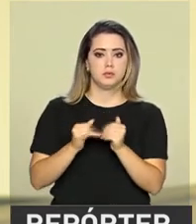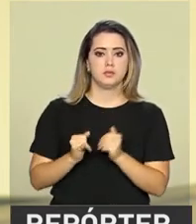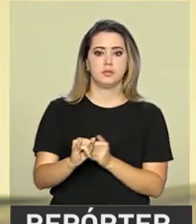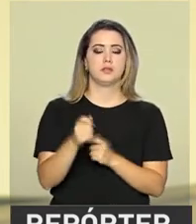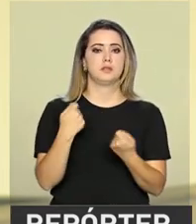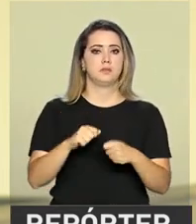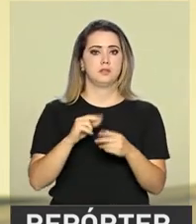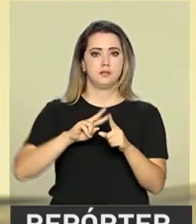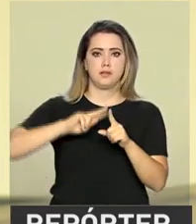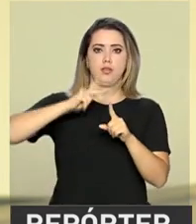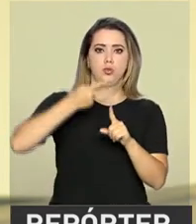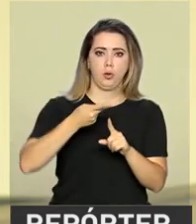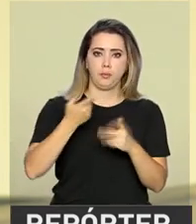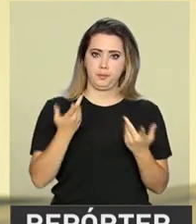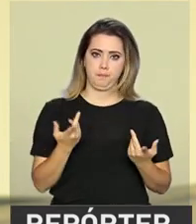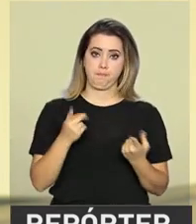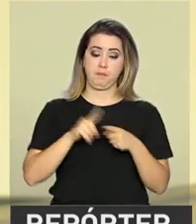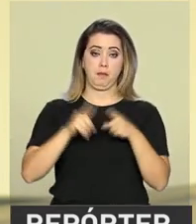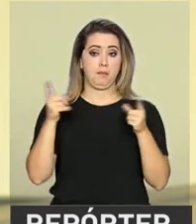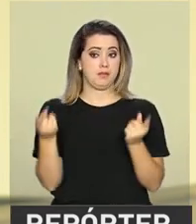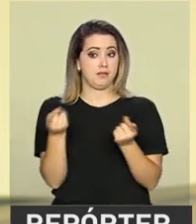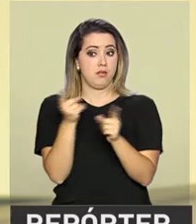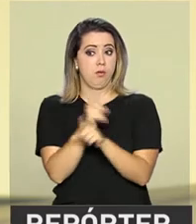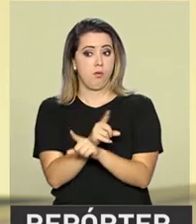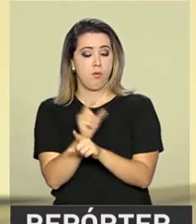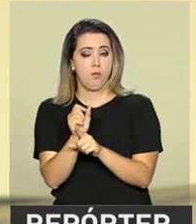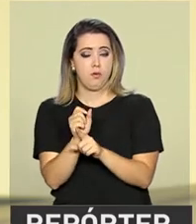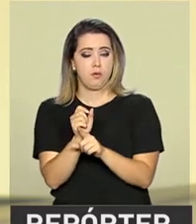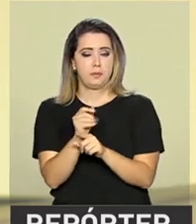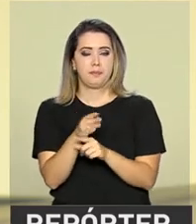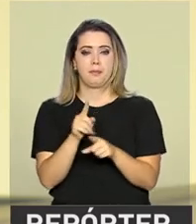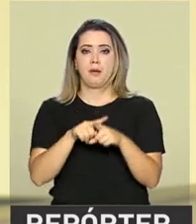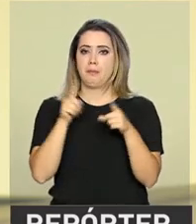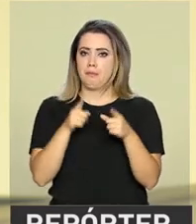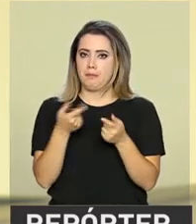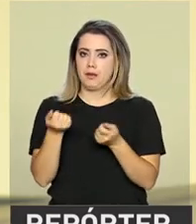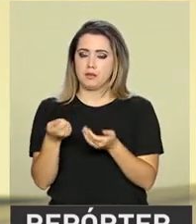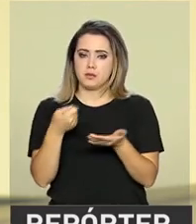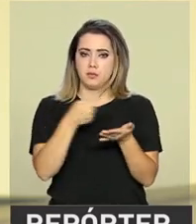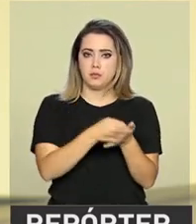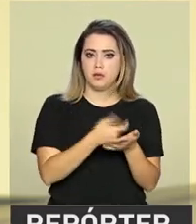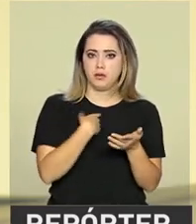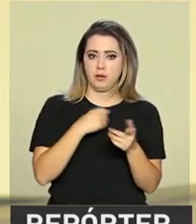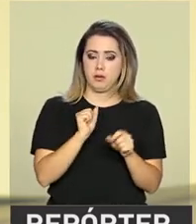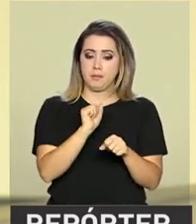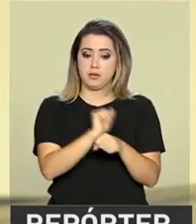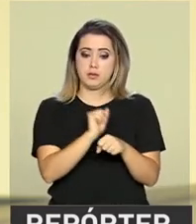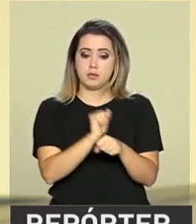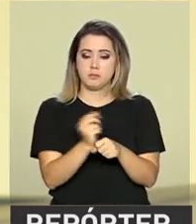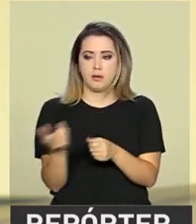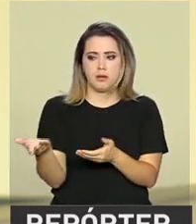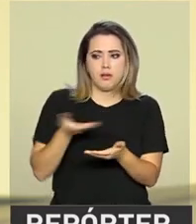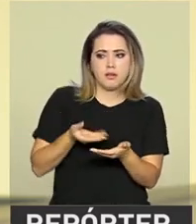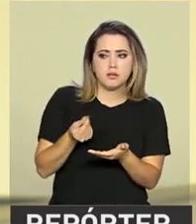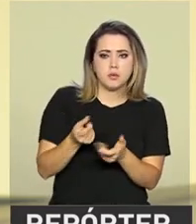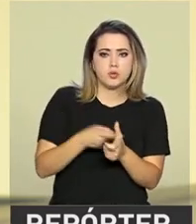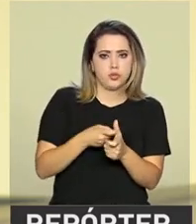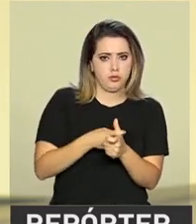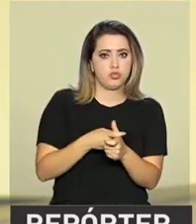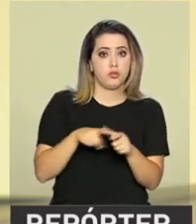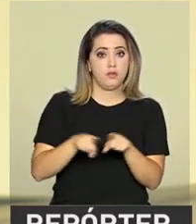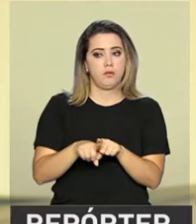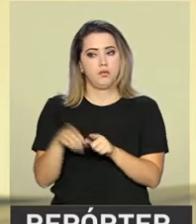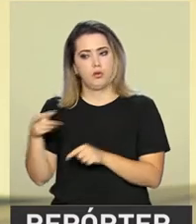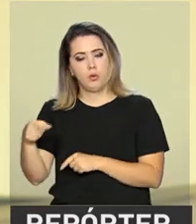necessário como contrapartida a suspensão do pagamento da dívida com a união o governo do rio se compromete por exemplo